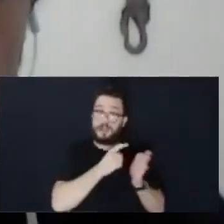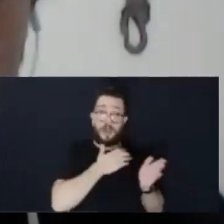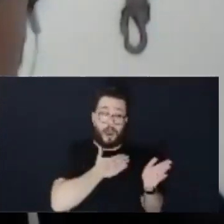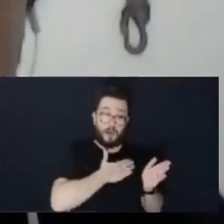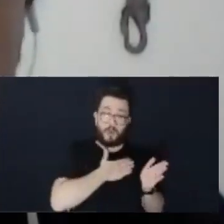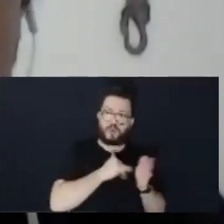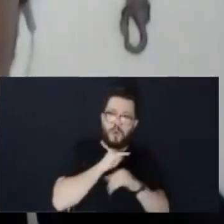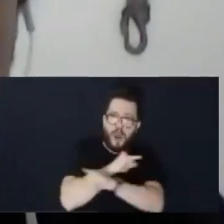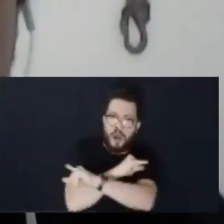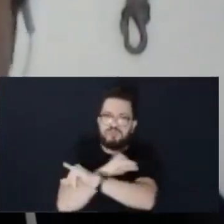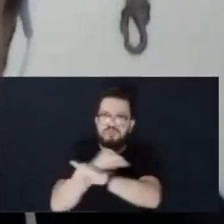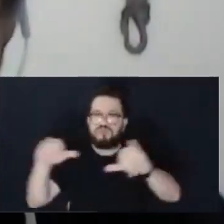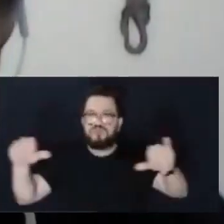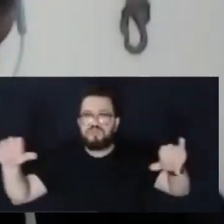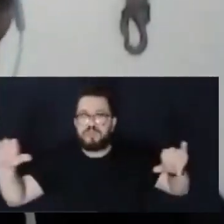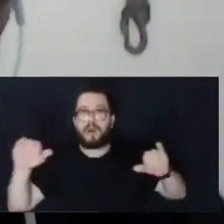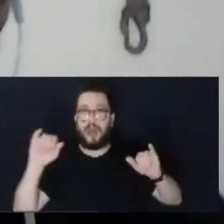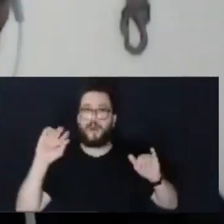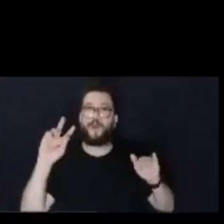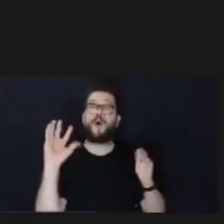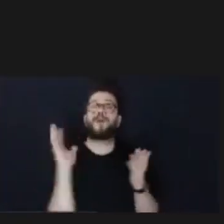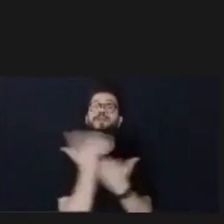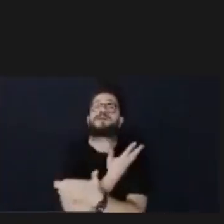Vou compartilhar minha tela.